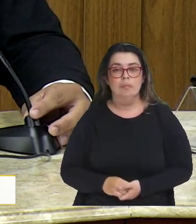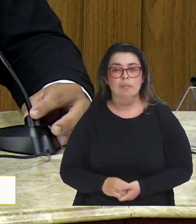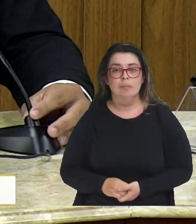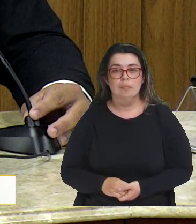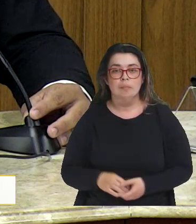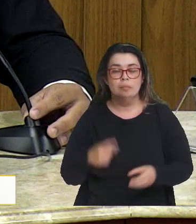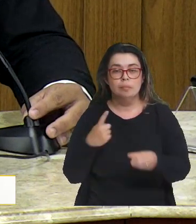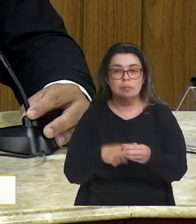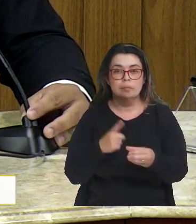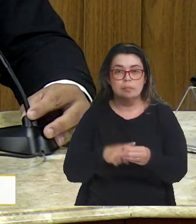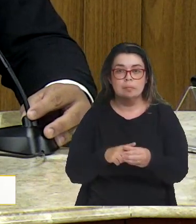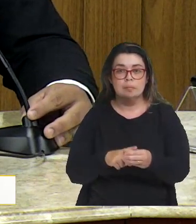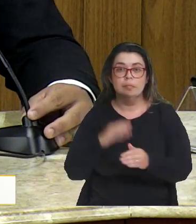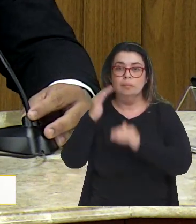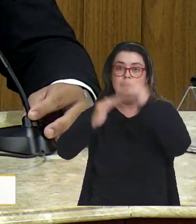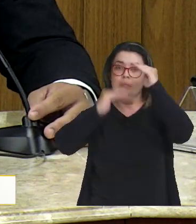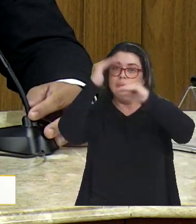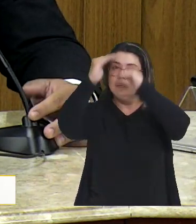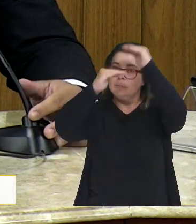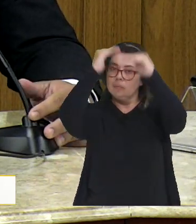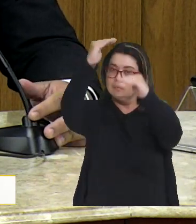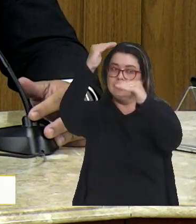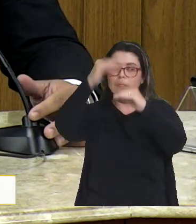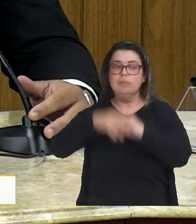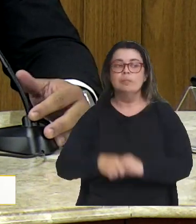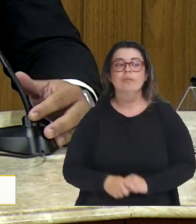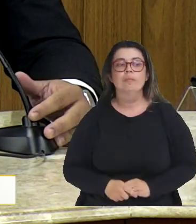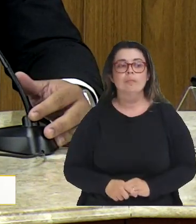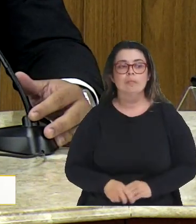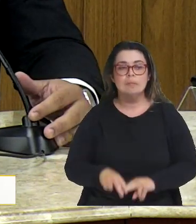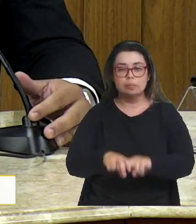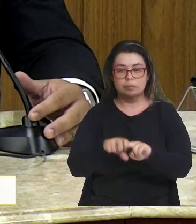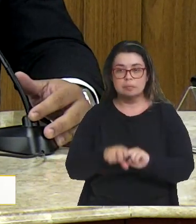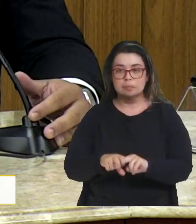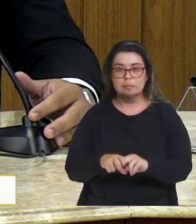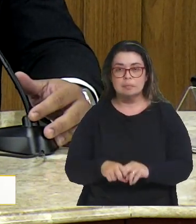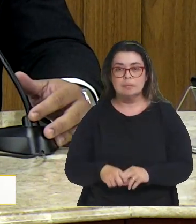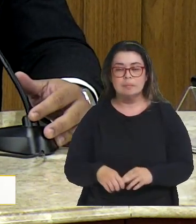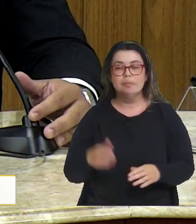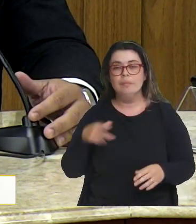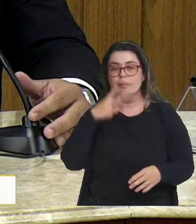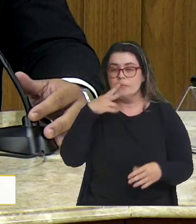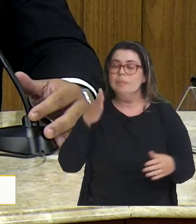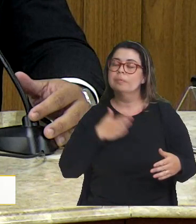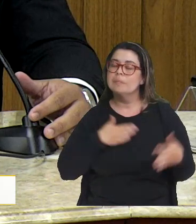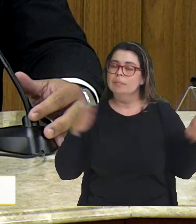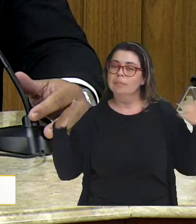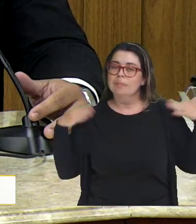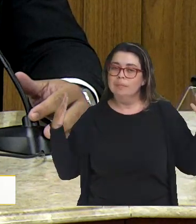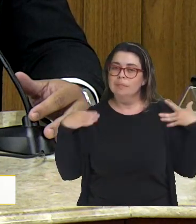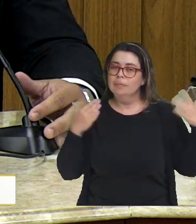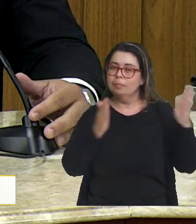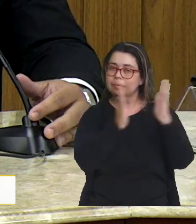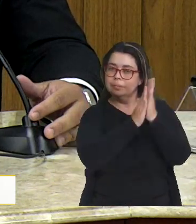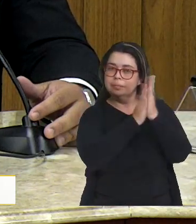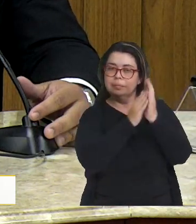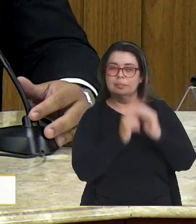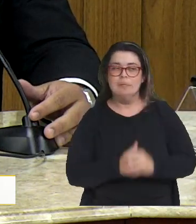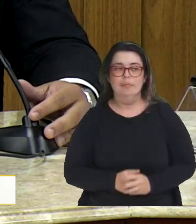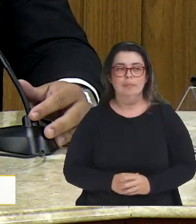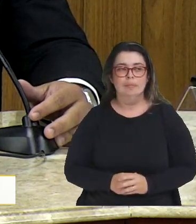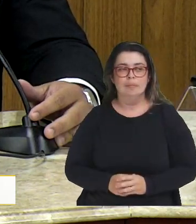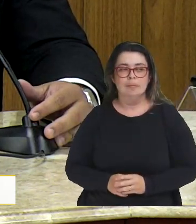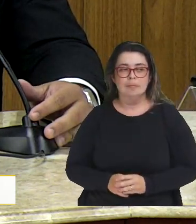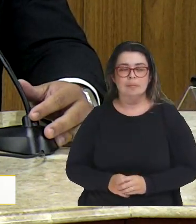está crescendo, nossa cidade está se desenvolvendo, e por isso eu quero externar aqui a minha alegria e as minhas felicitações em virtude